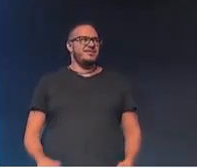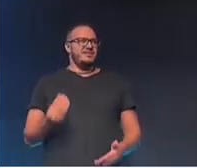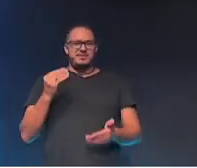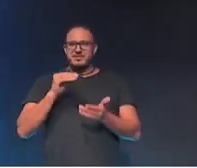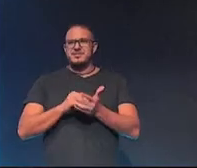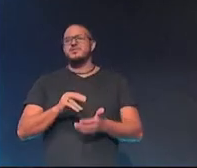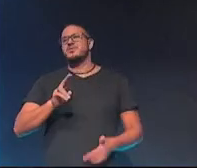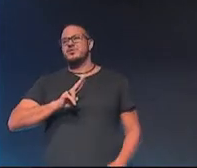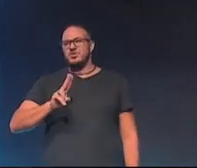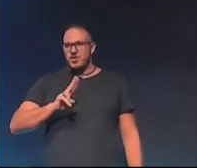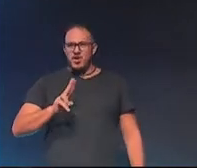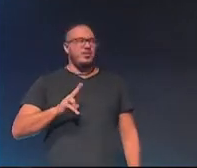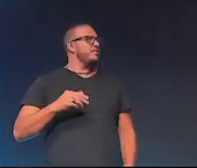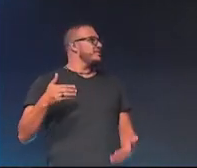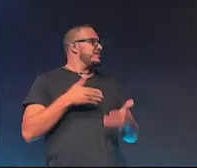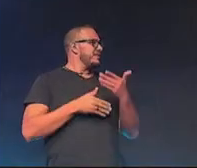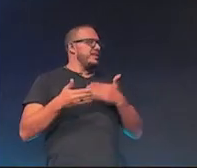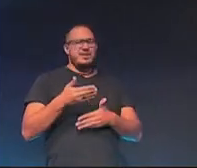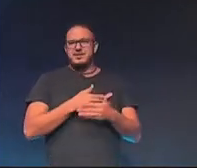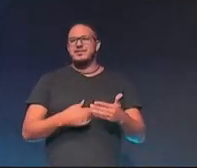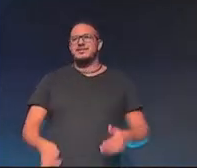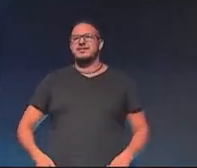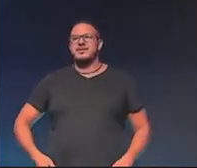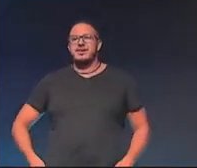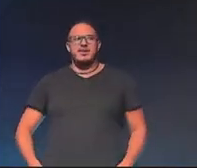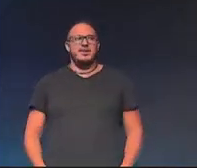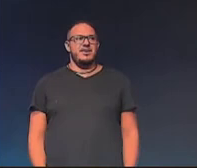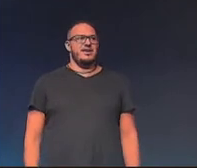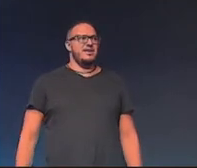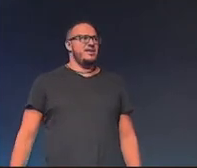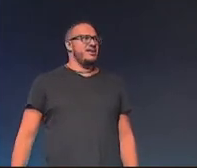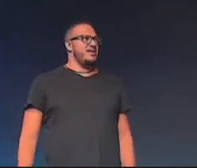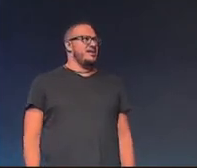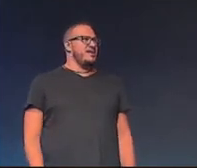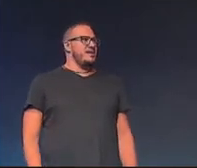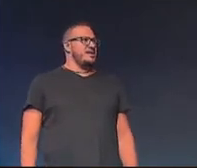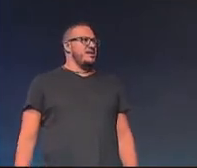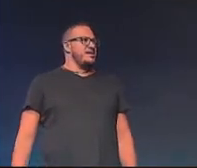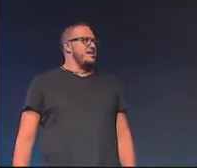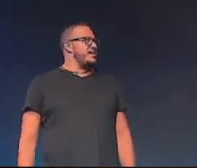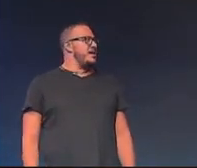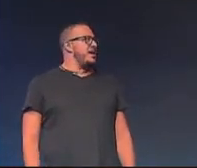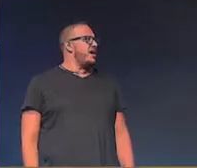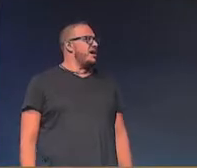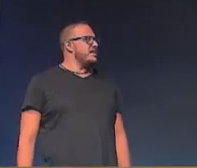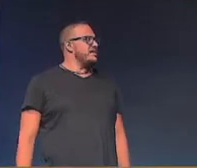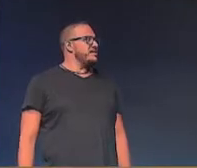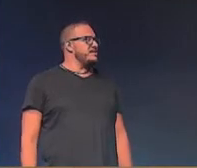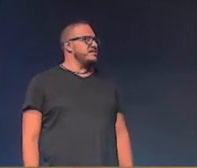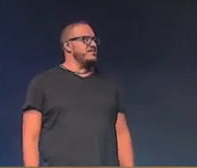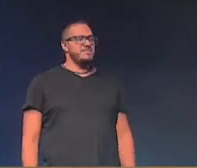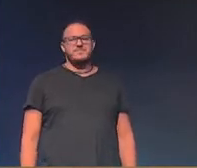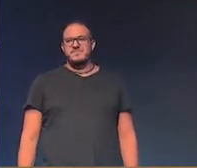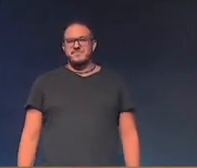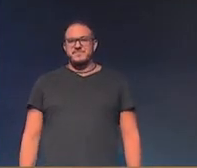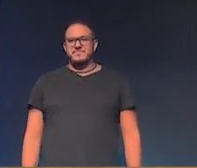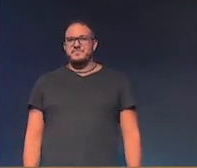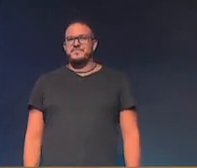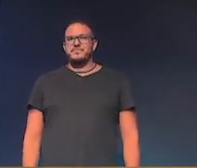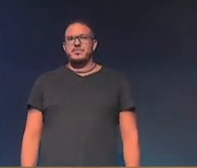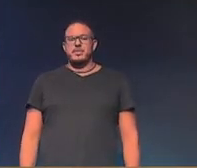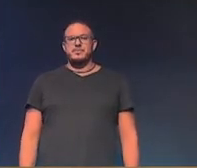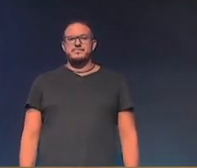nome dos slides e encerrar aqui, que eu tô passou do tempo já. Vou mostrar para vocês aqui.